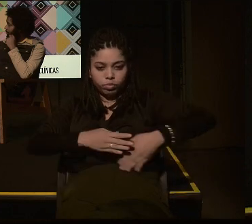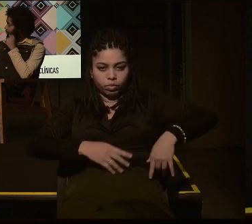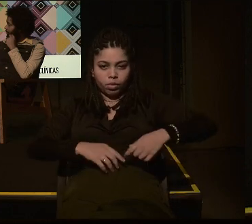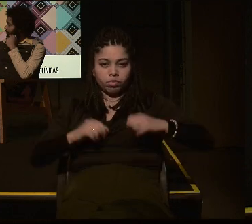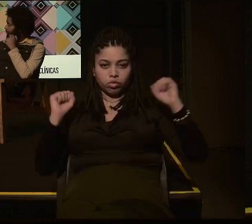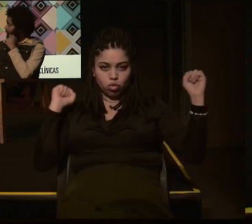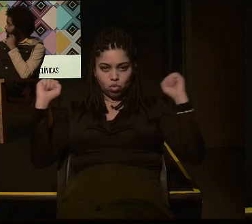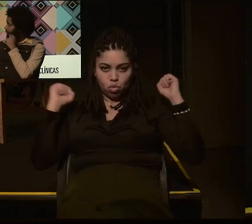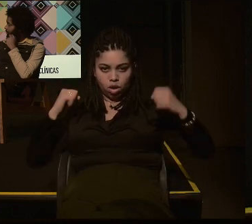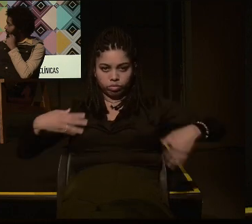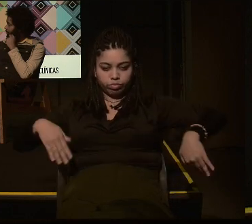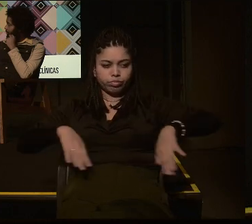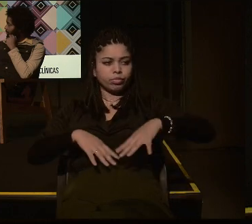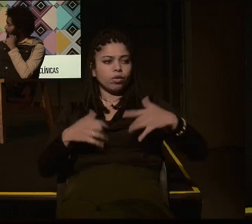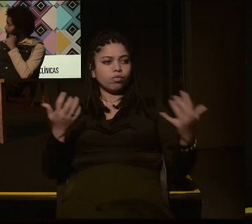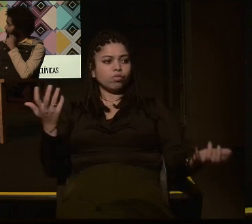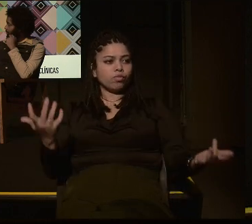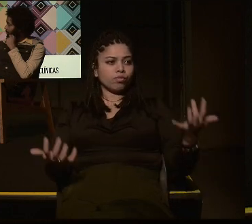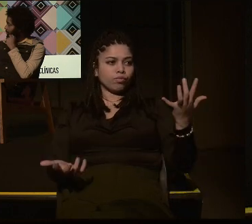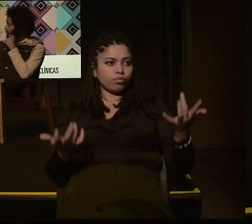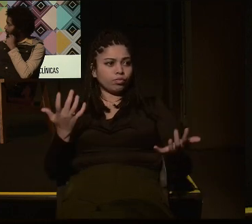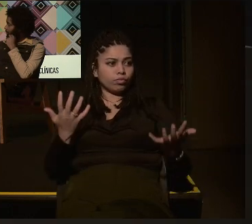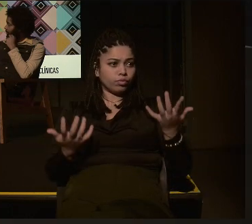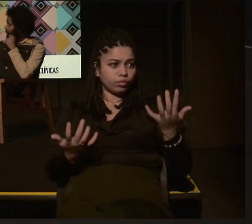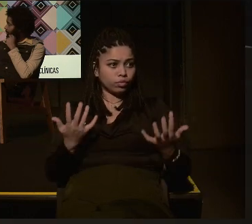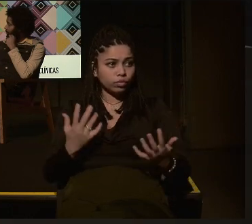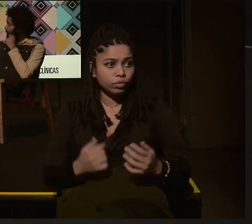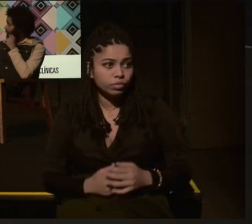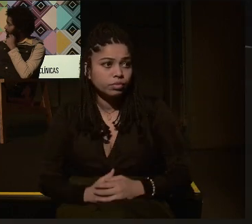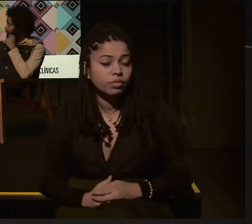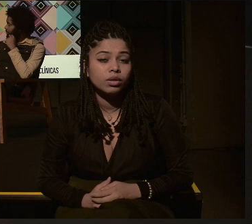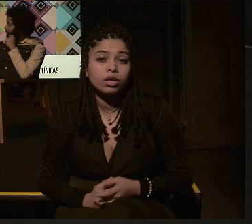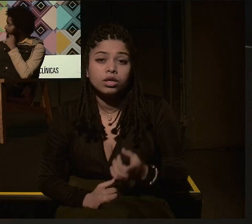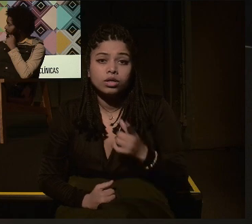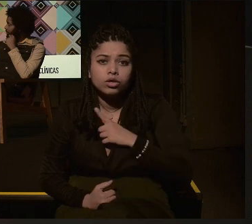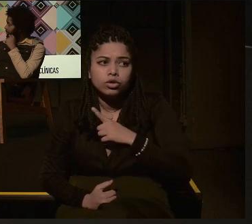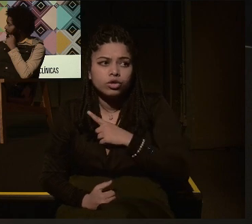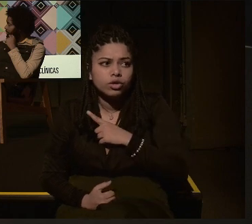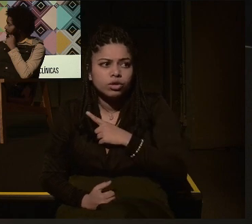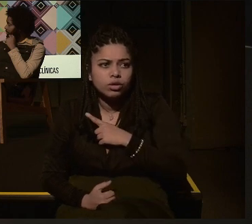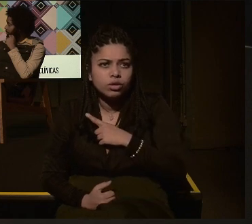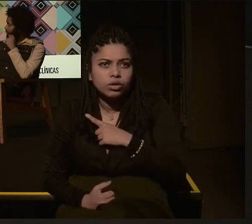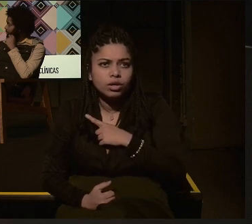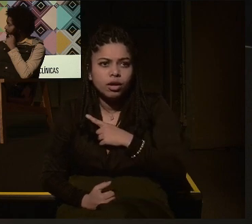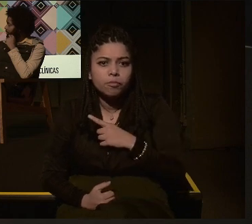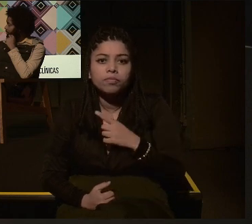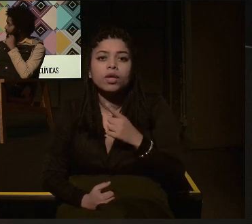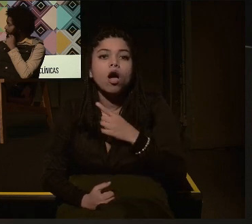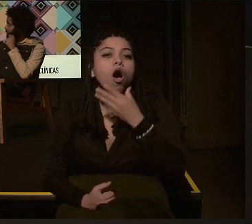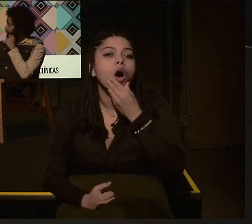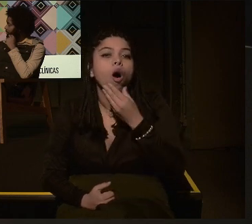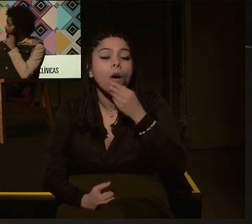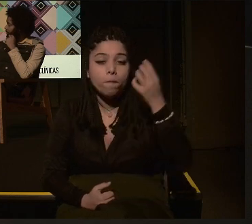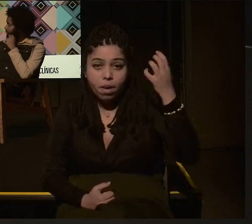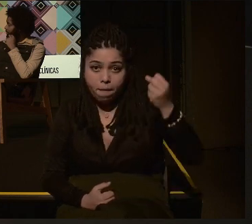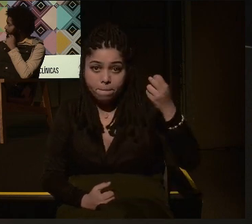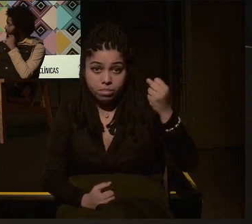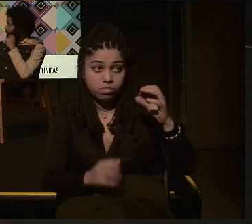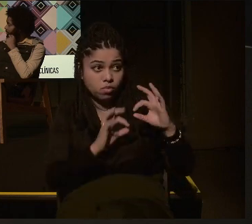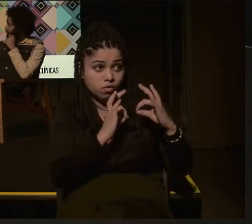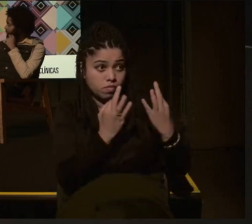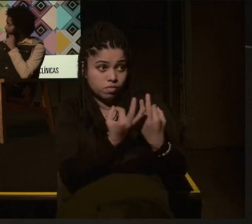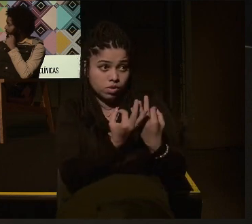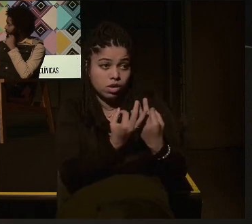um grupo da minha família. E aí tinha uma série de homens brancos e a minha família, homens